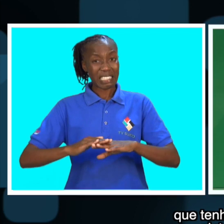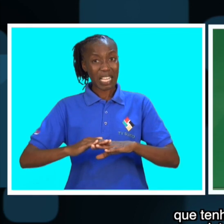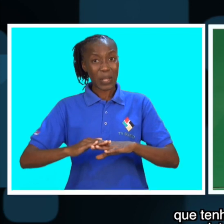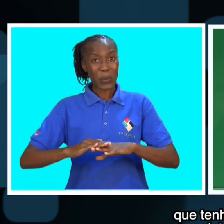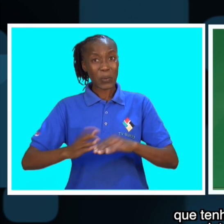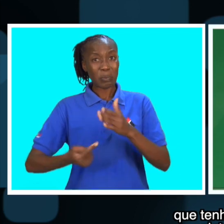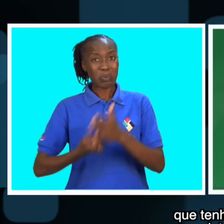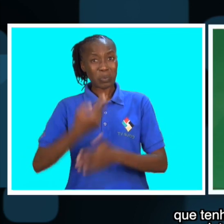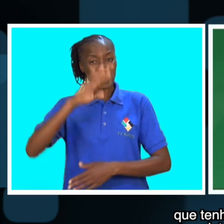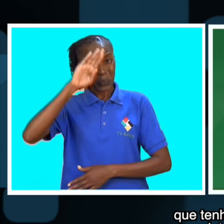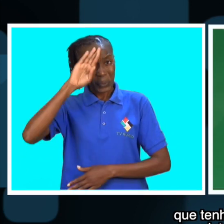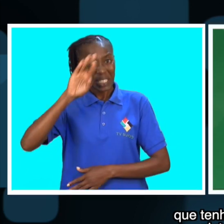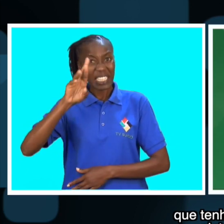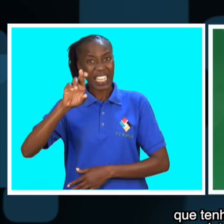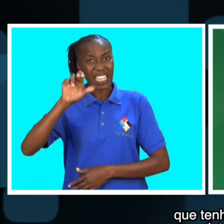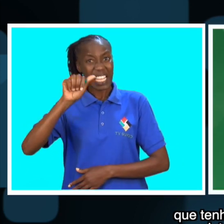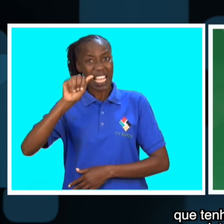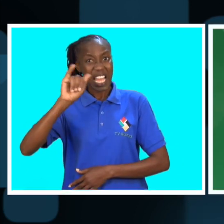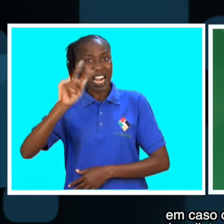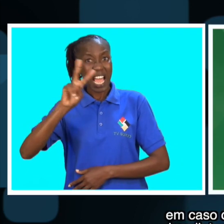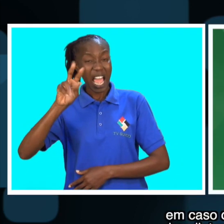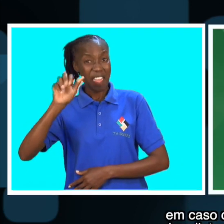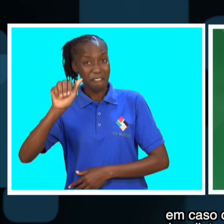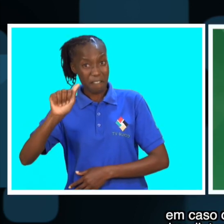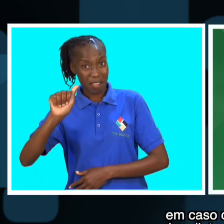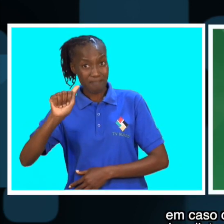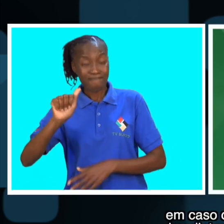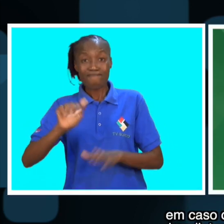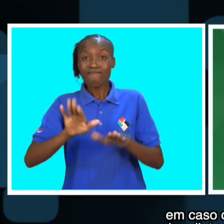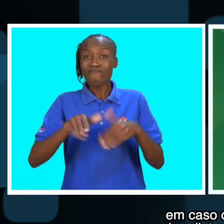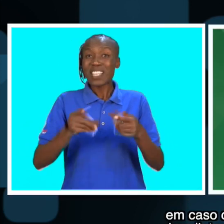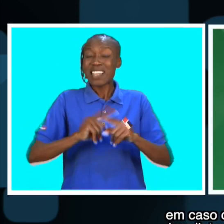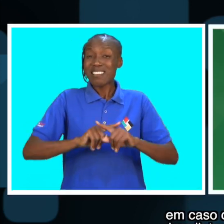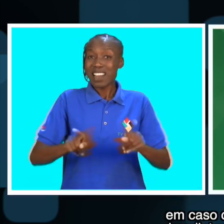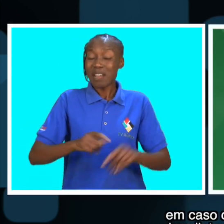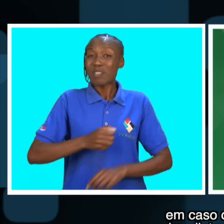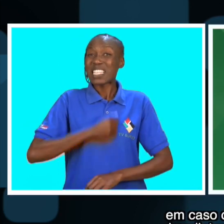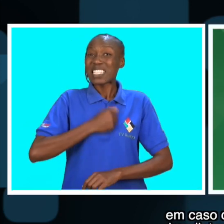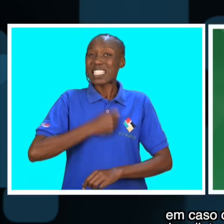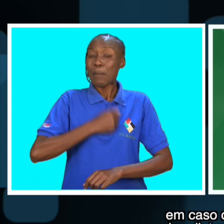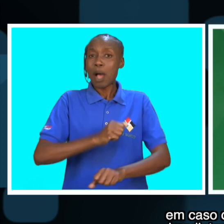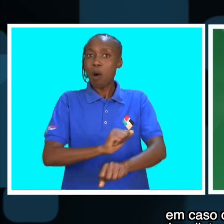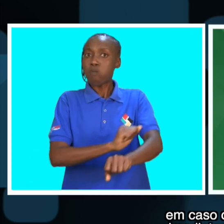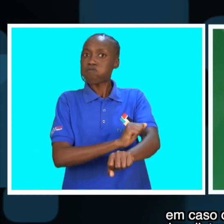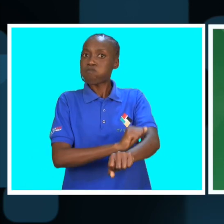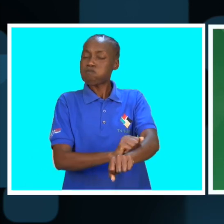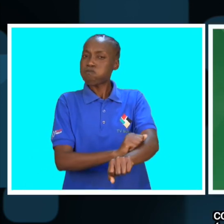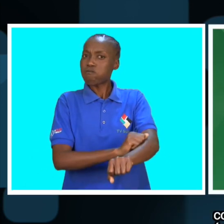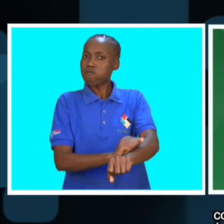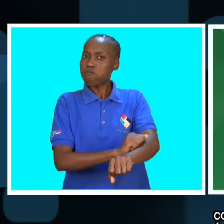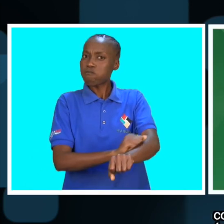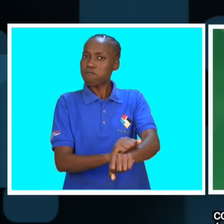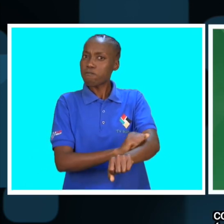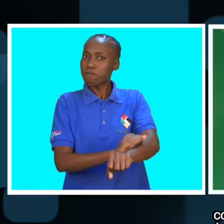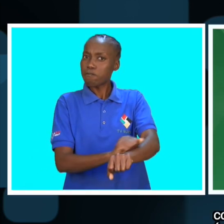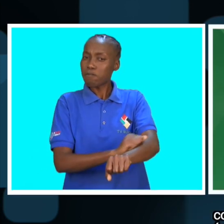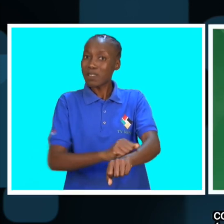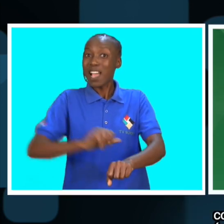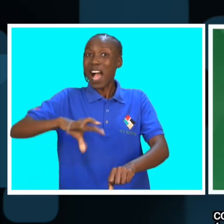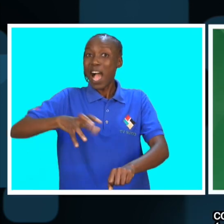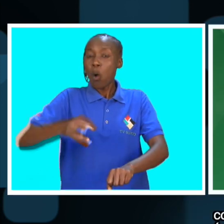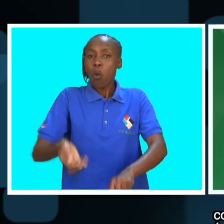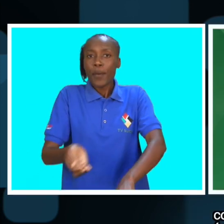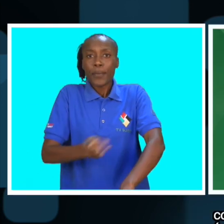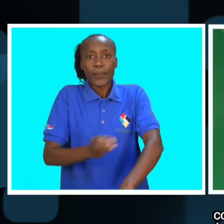provavelmente raiva, sintomas de raiva, por mordeduras, deve imediatamente lavar a ferida com